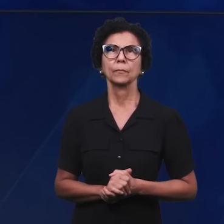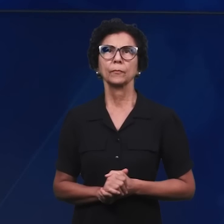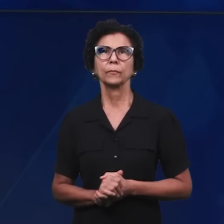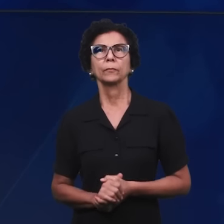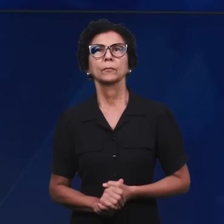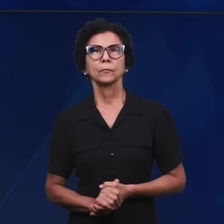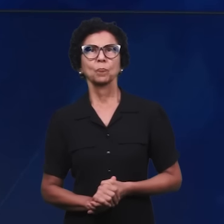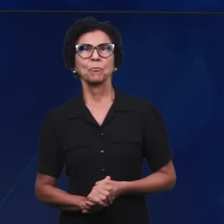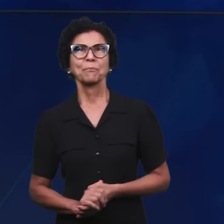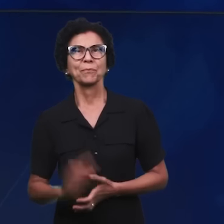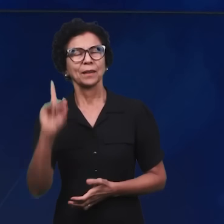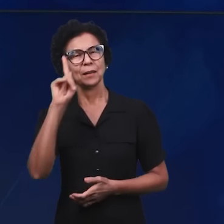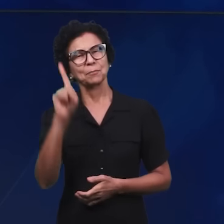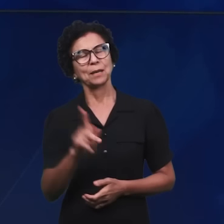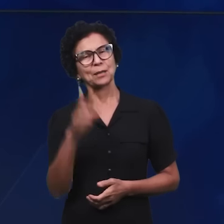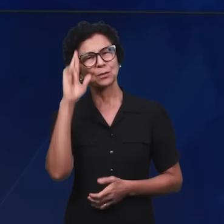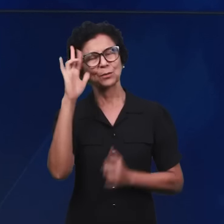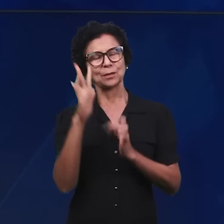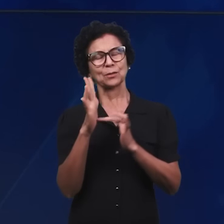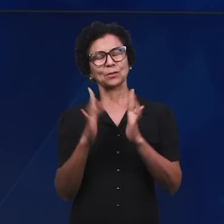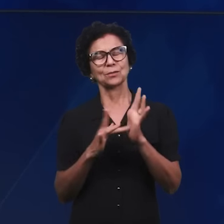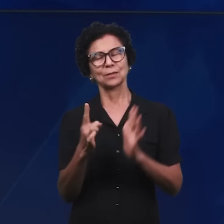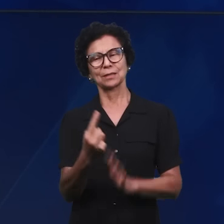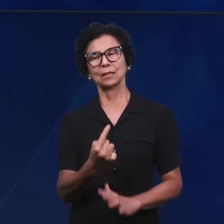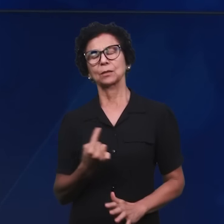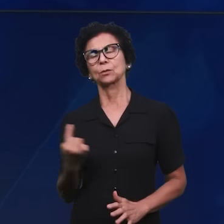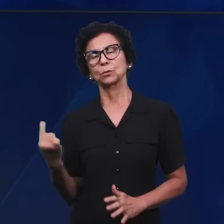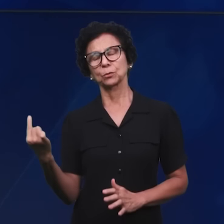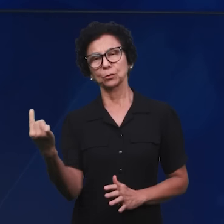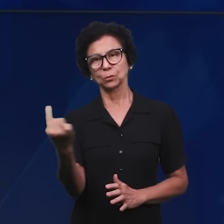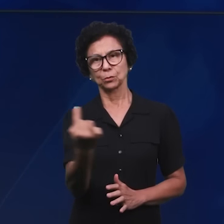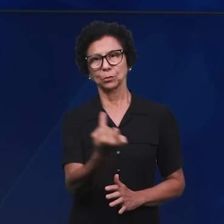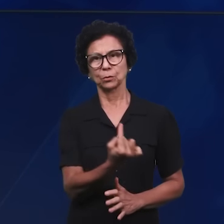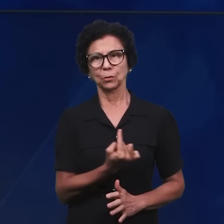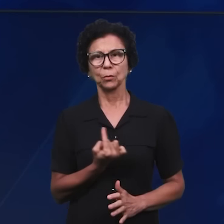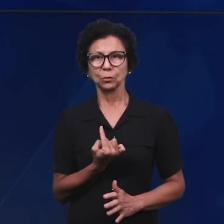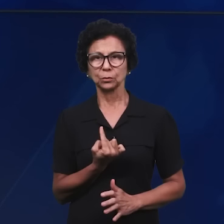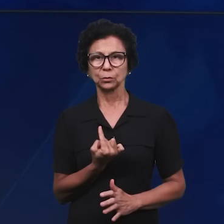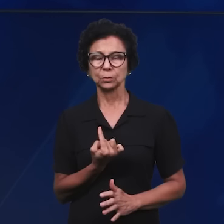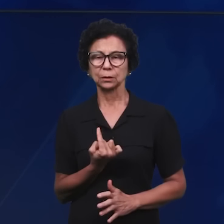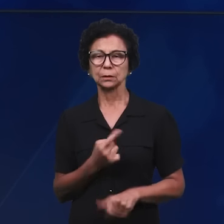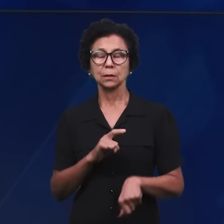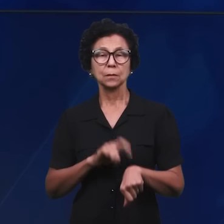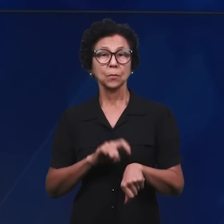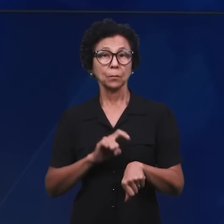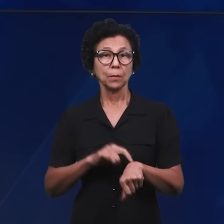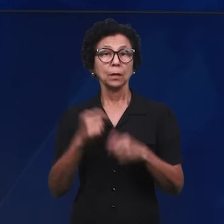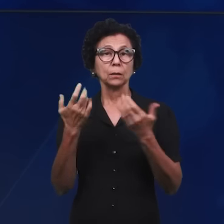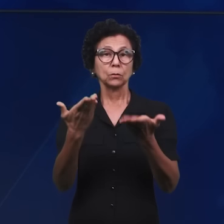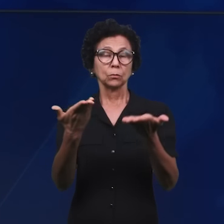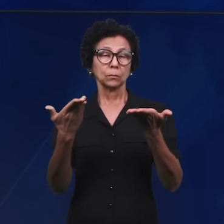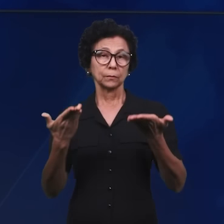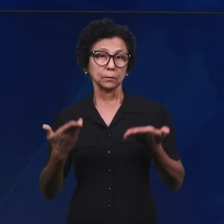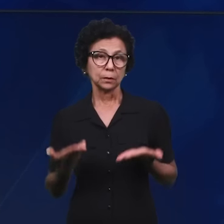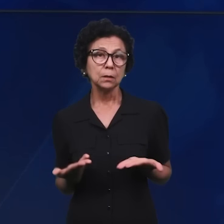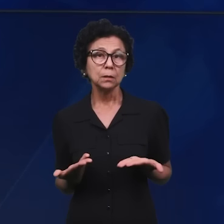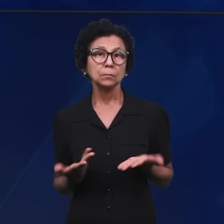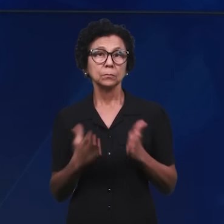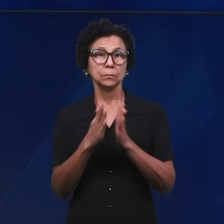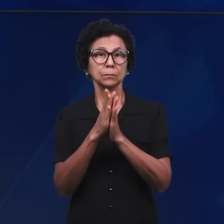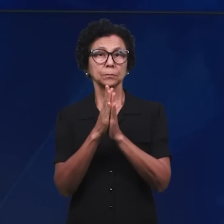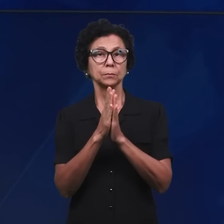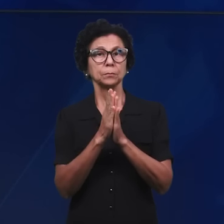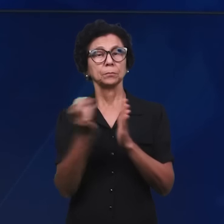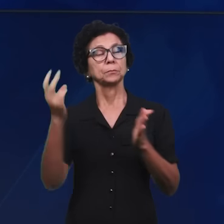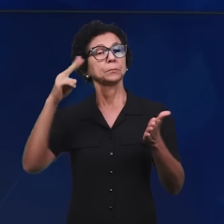A paz do Senhor Jesus a todos. Convidamos você para ler conosco a palavra do